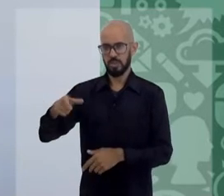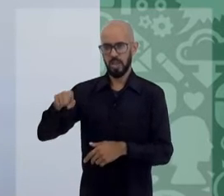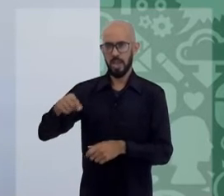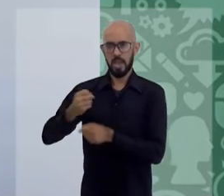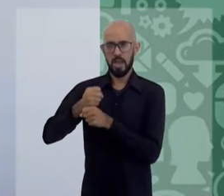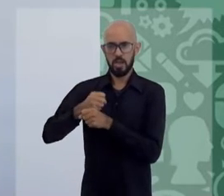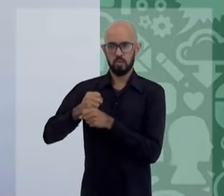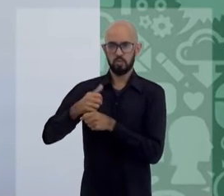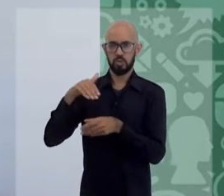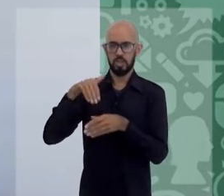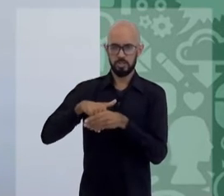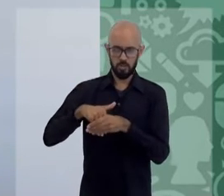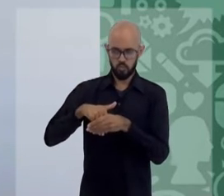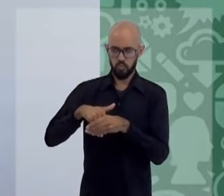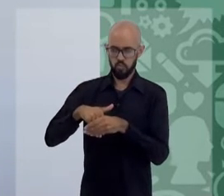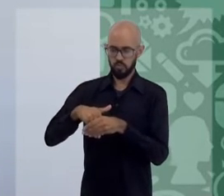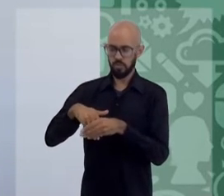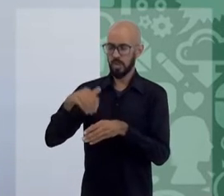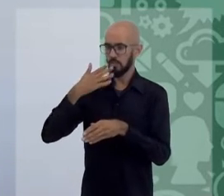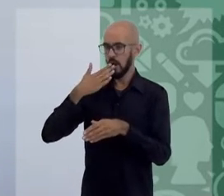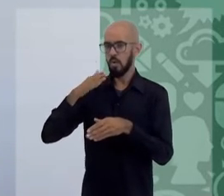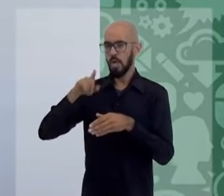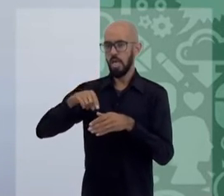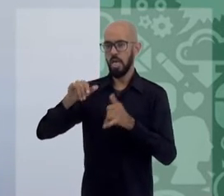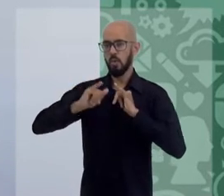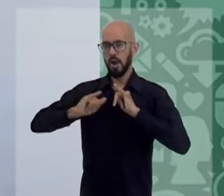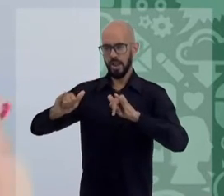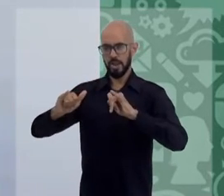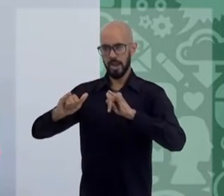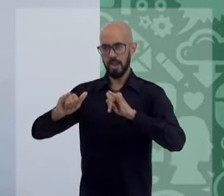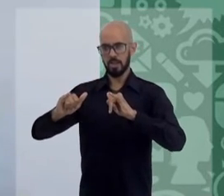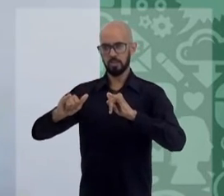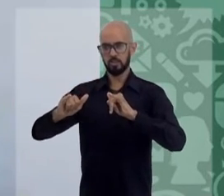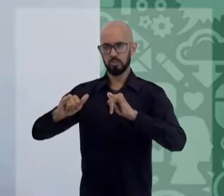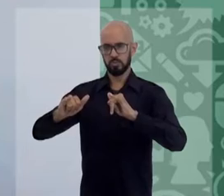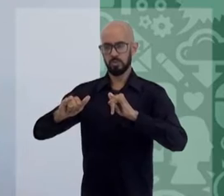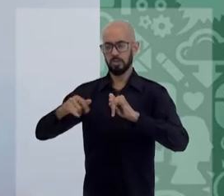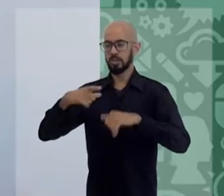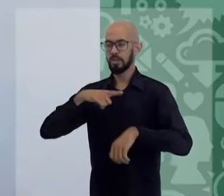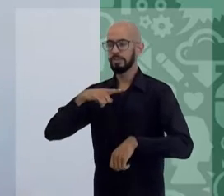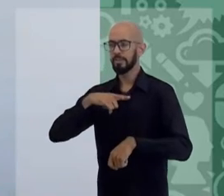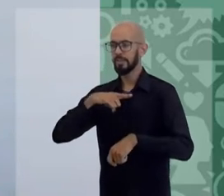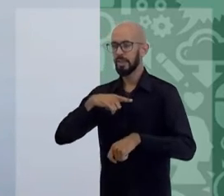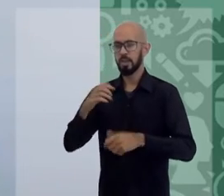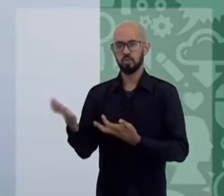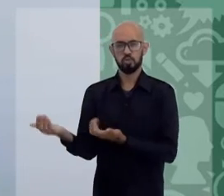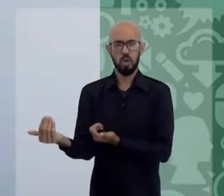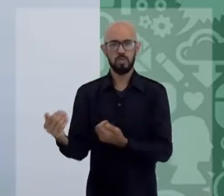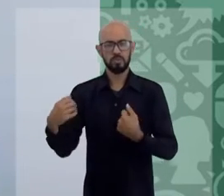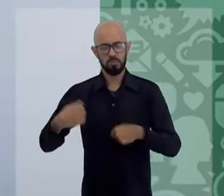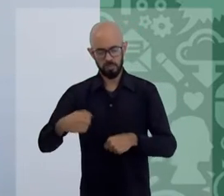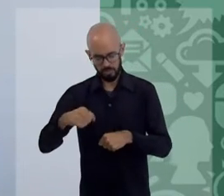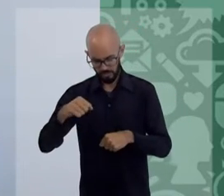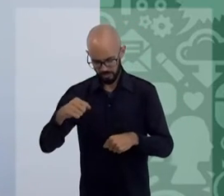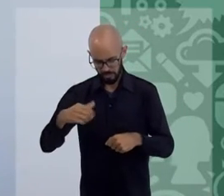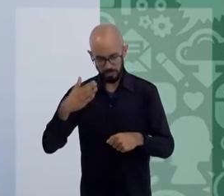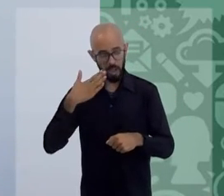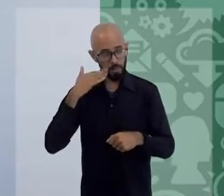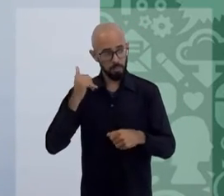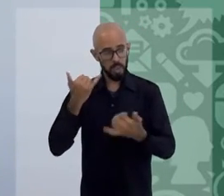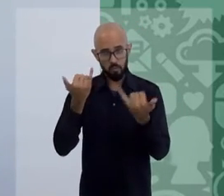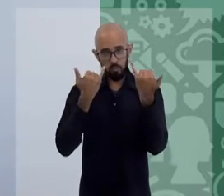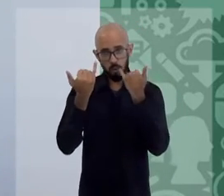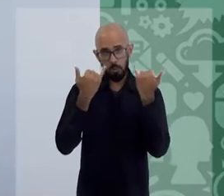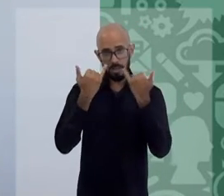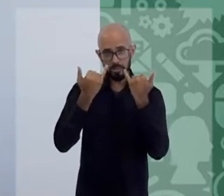2022, ano de eleição, fica aí um recado mais intenso ainda dos jovens se informarem, né,